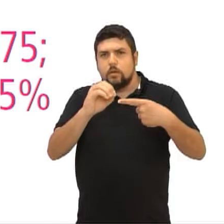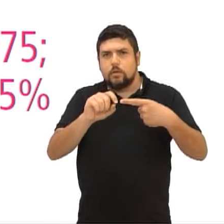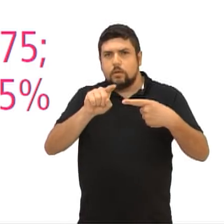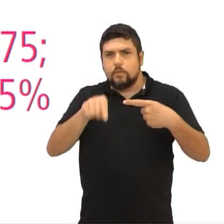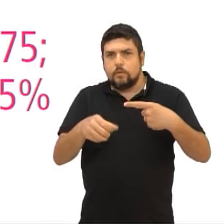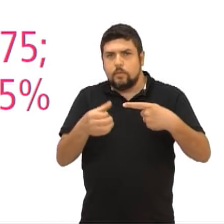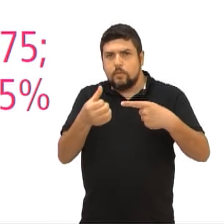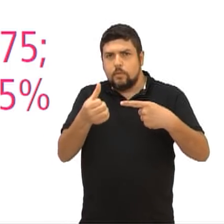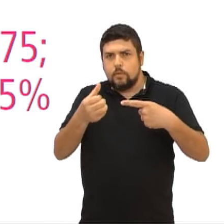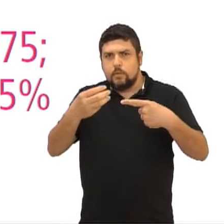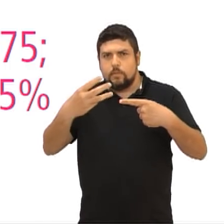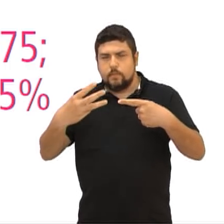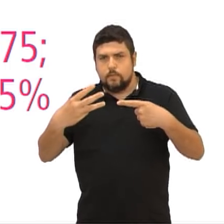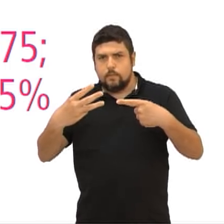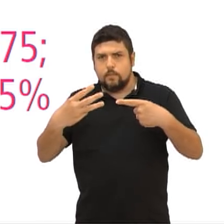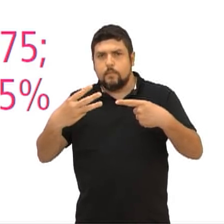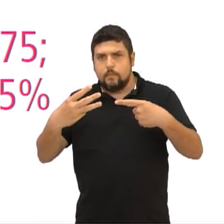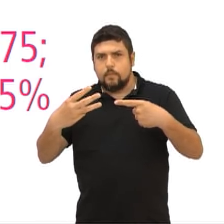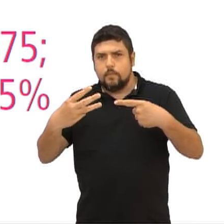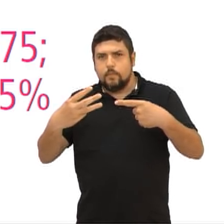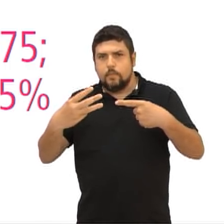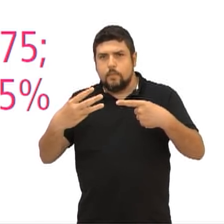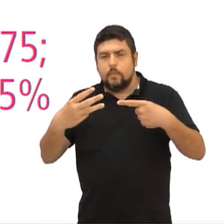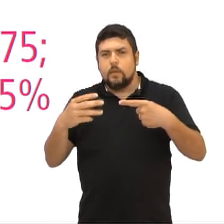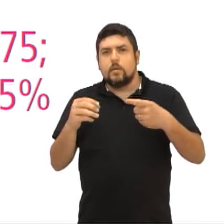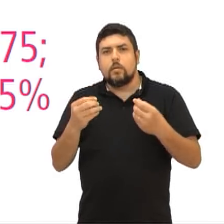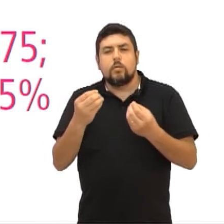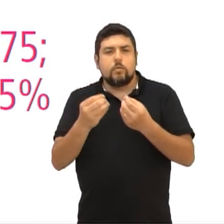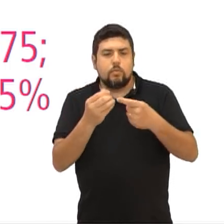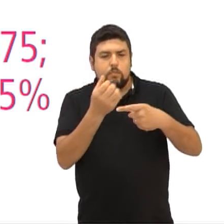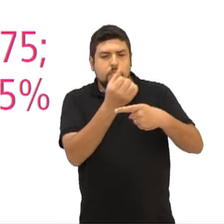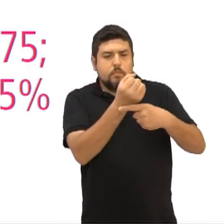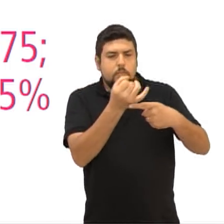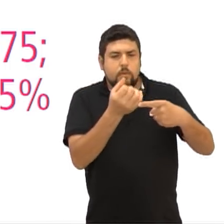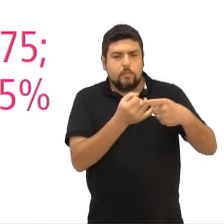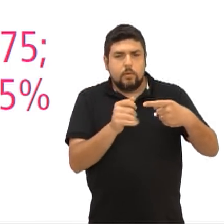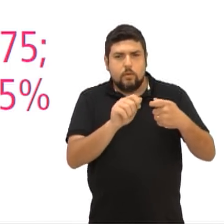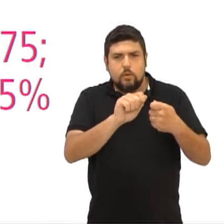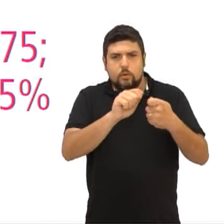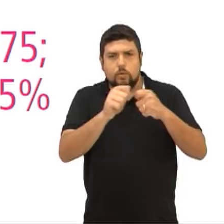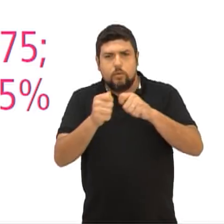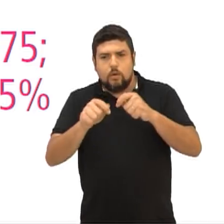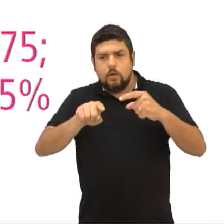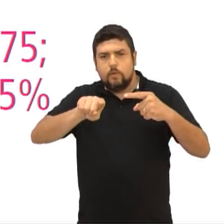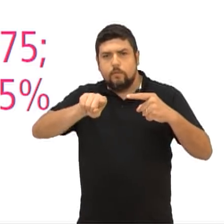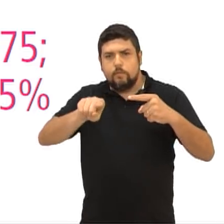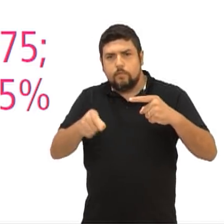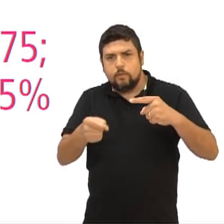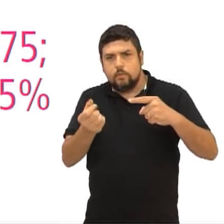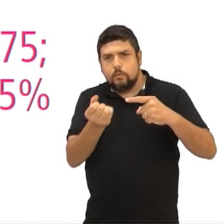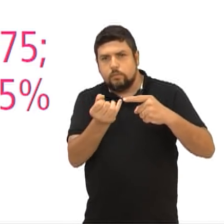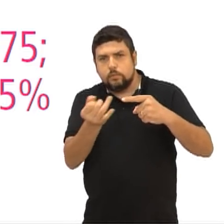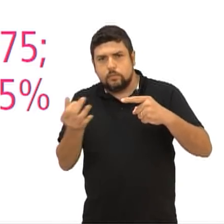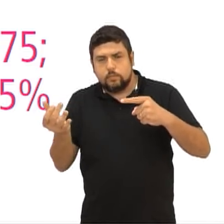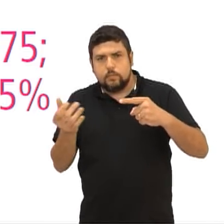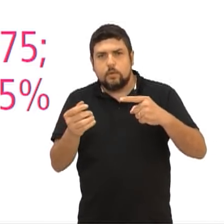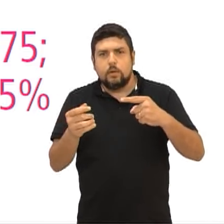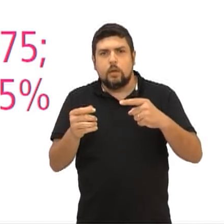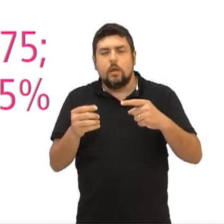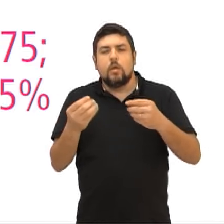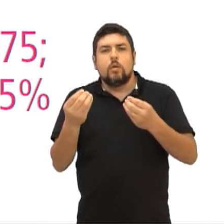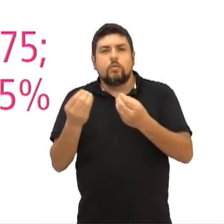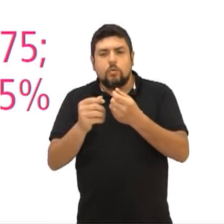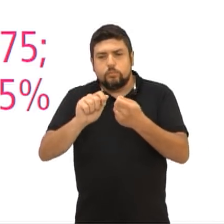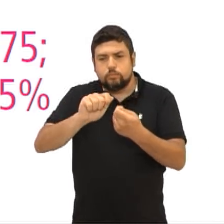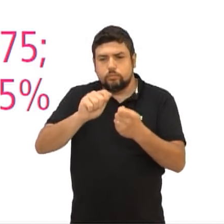forma decimal como 0,63. Já na forma de porcentagem, de